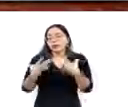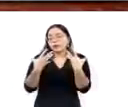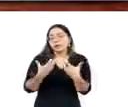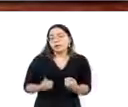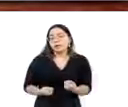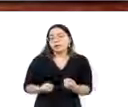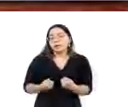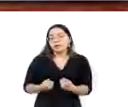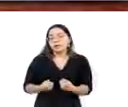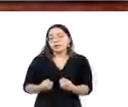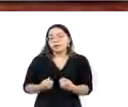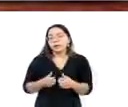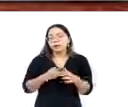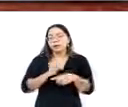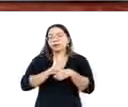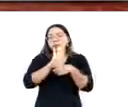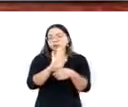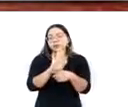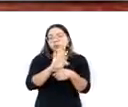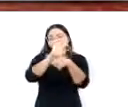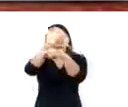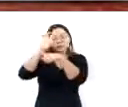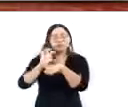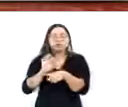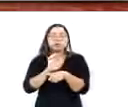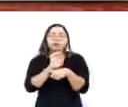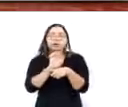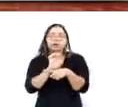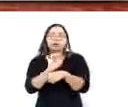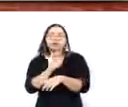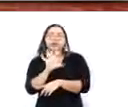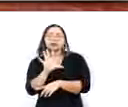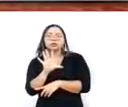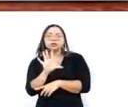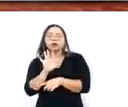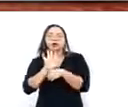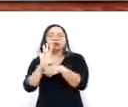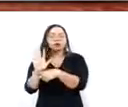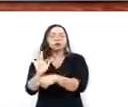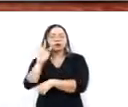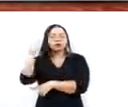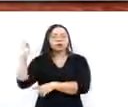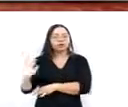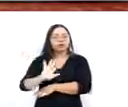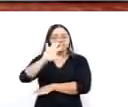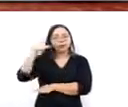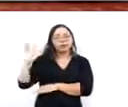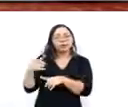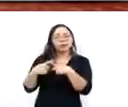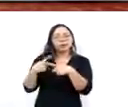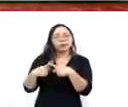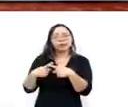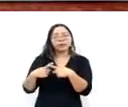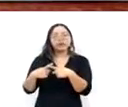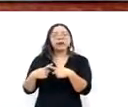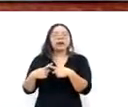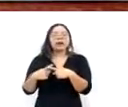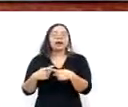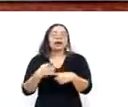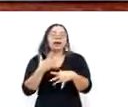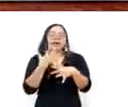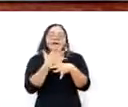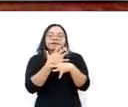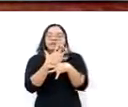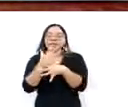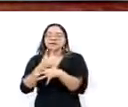atender a região, por região, e não atender de um nível federal que acaba não atendendo, porque a realidade de